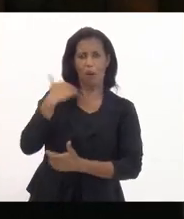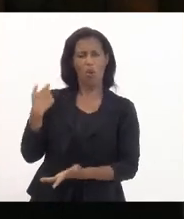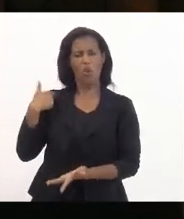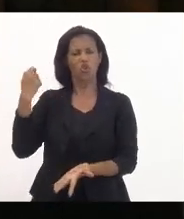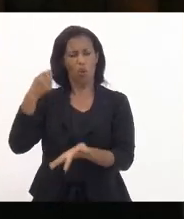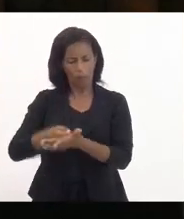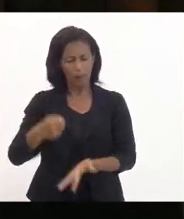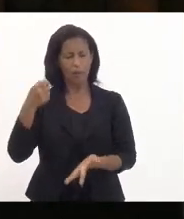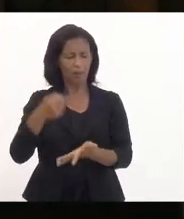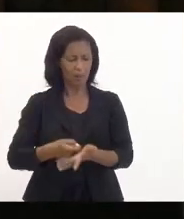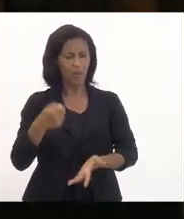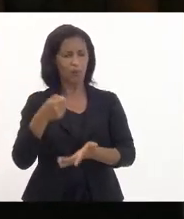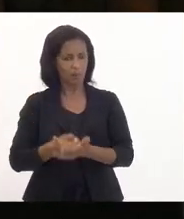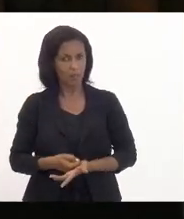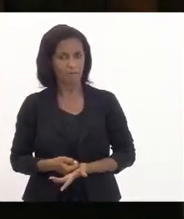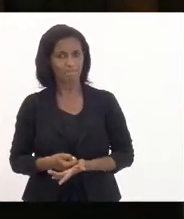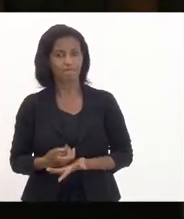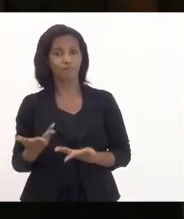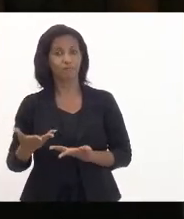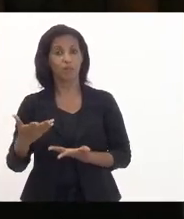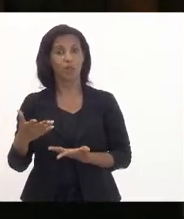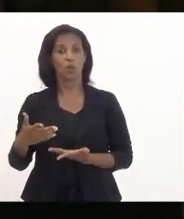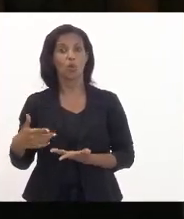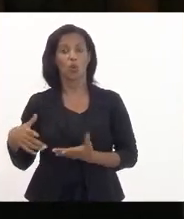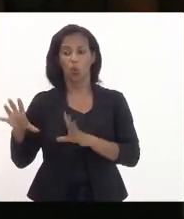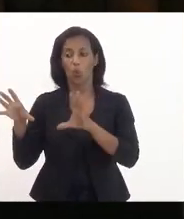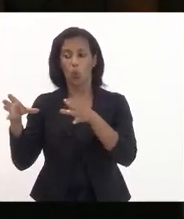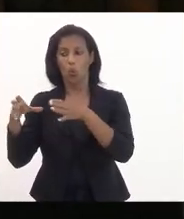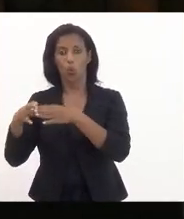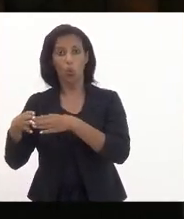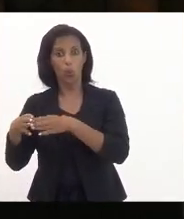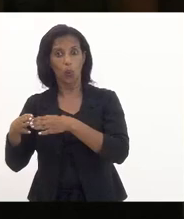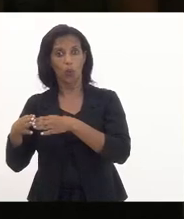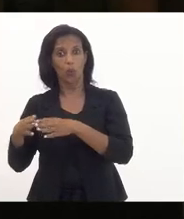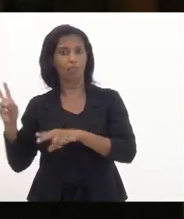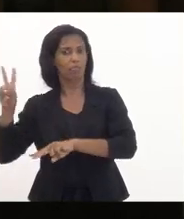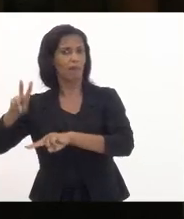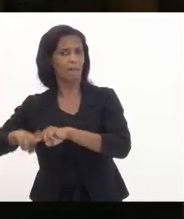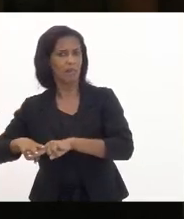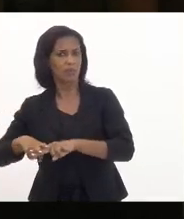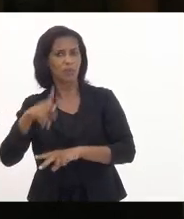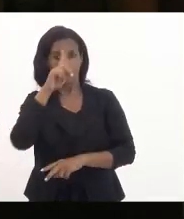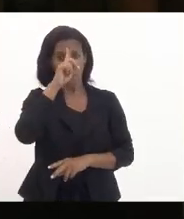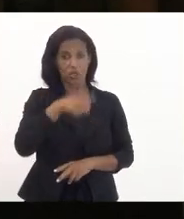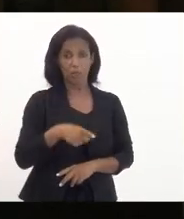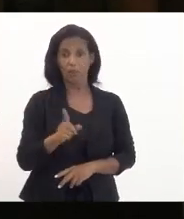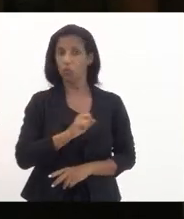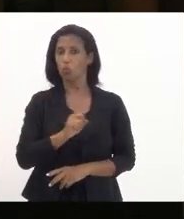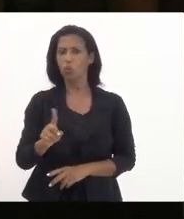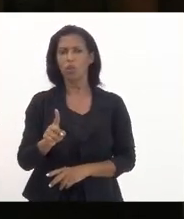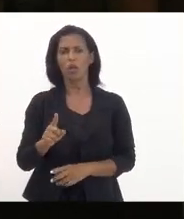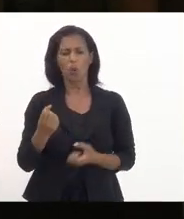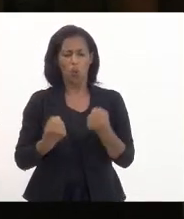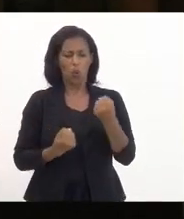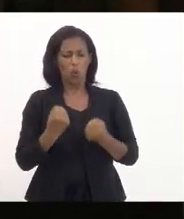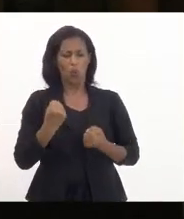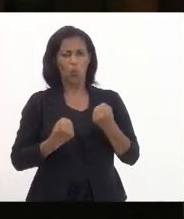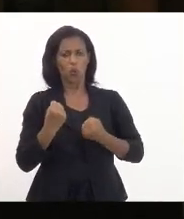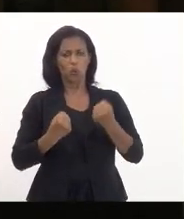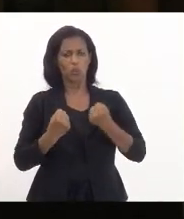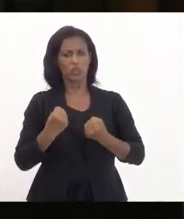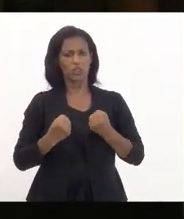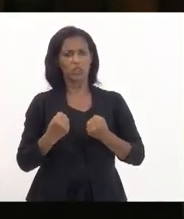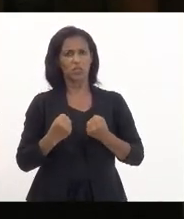cobrar um resultado. Os assassinos estão presos, mas os mandantes ainda não. Nessa mesma noite, o motorista Anderson, que eles também se